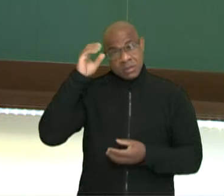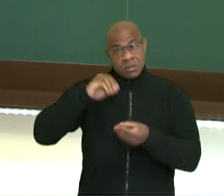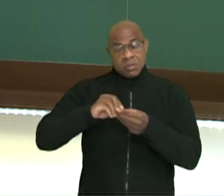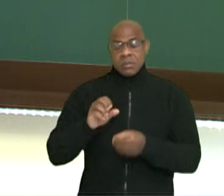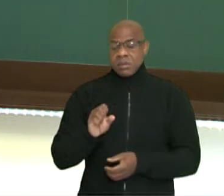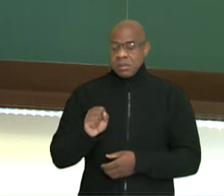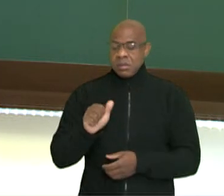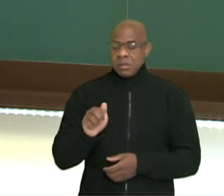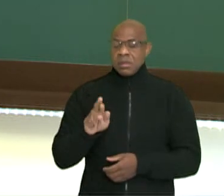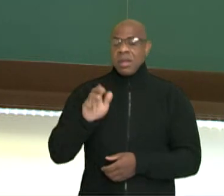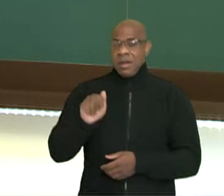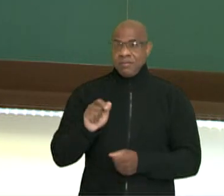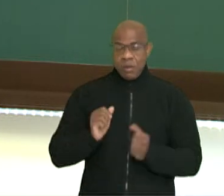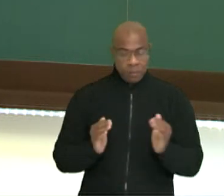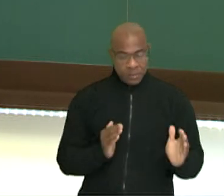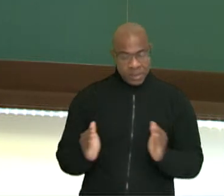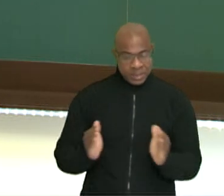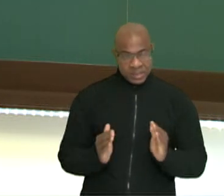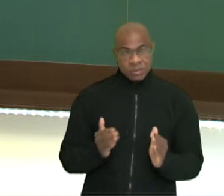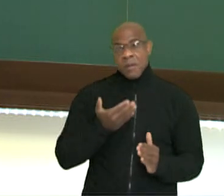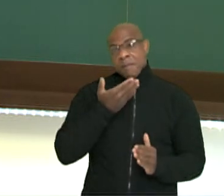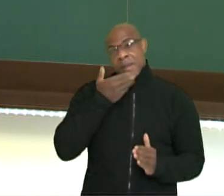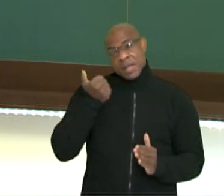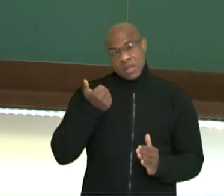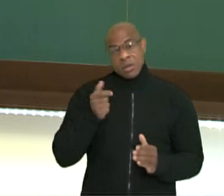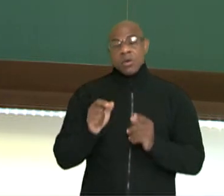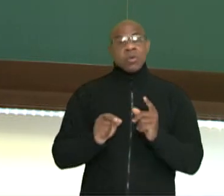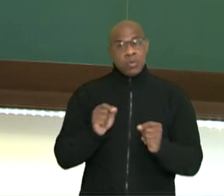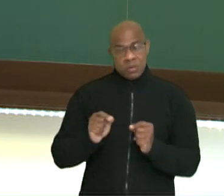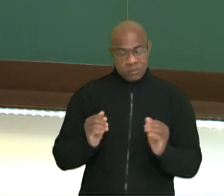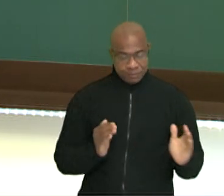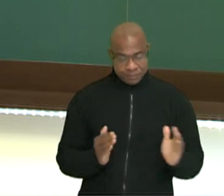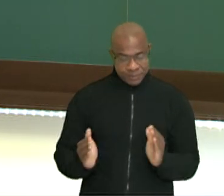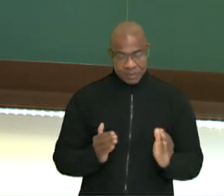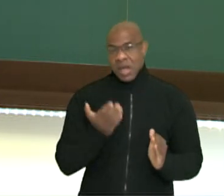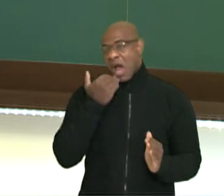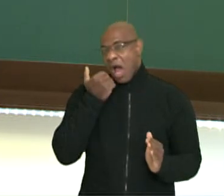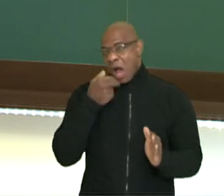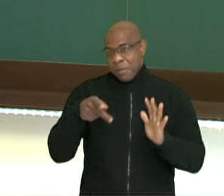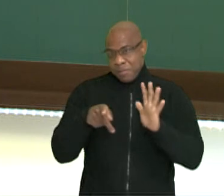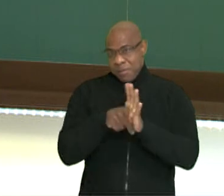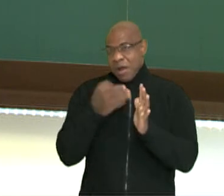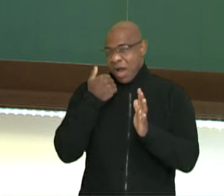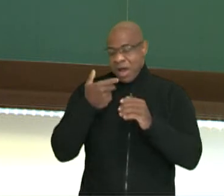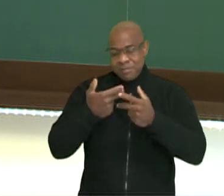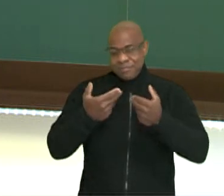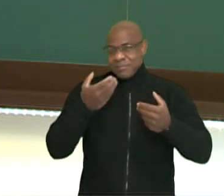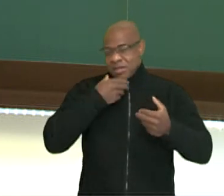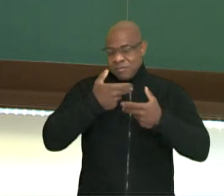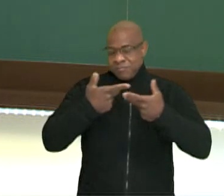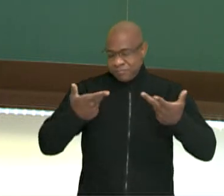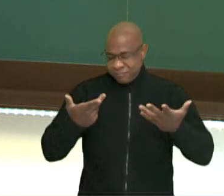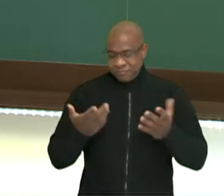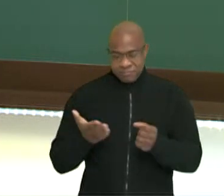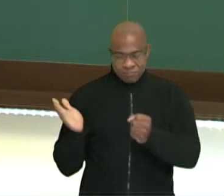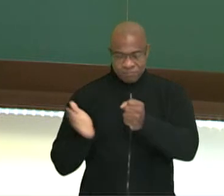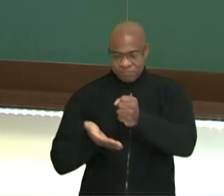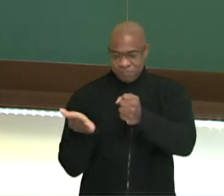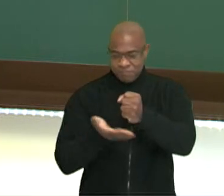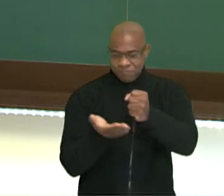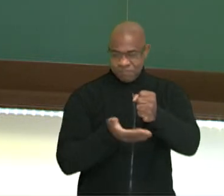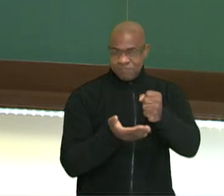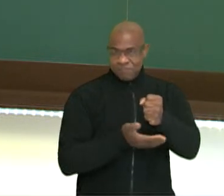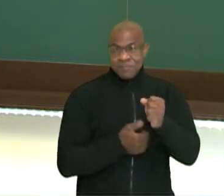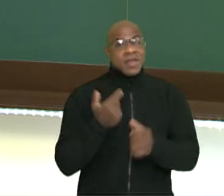safra, né? Que é o período onde melhor dá um determinado alimento, onde o cultivo é mais natural, onde o clima é